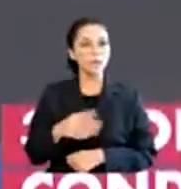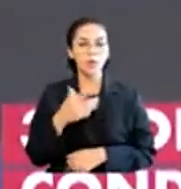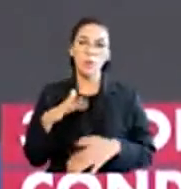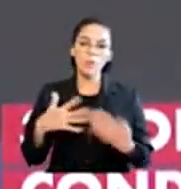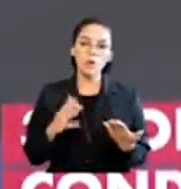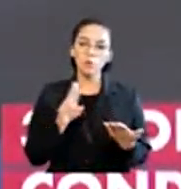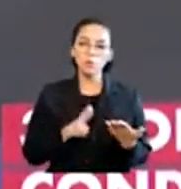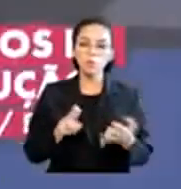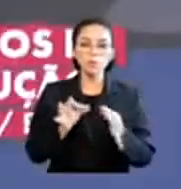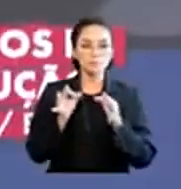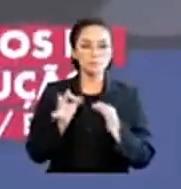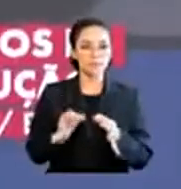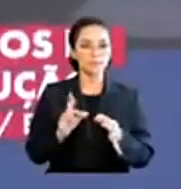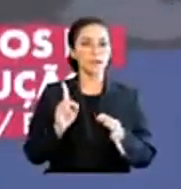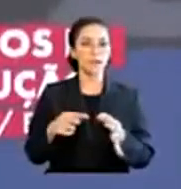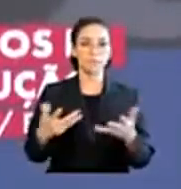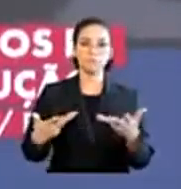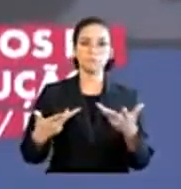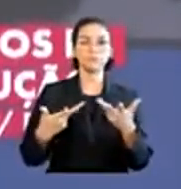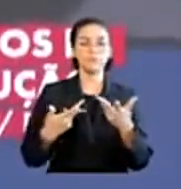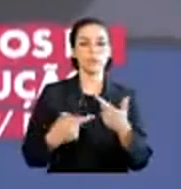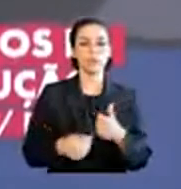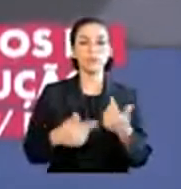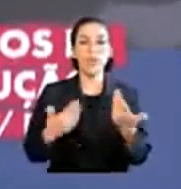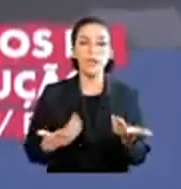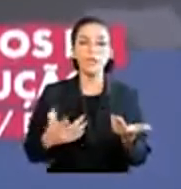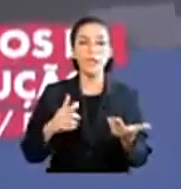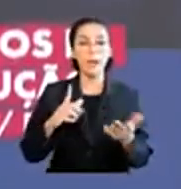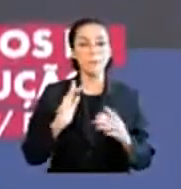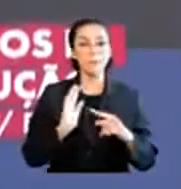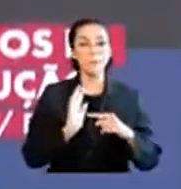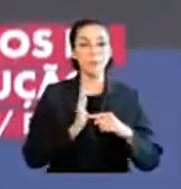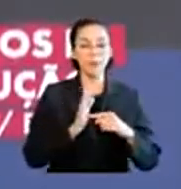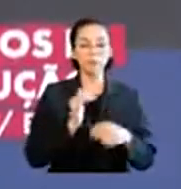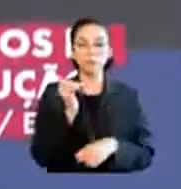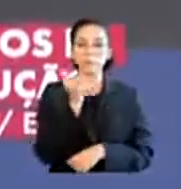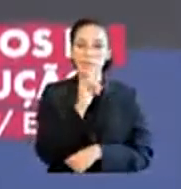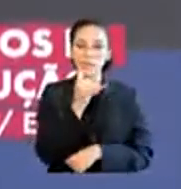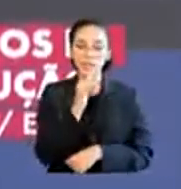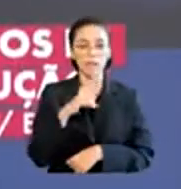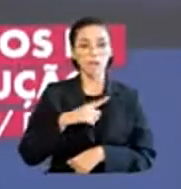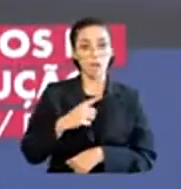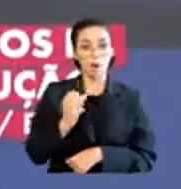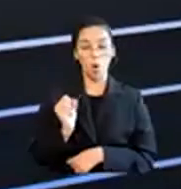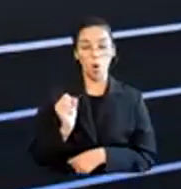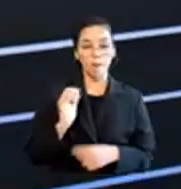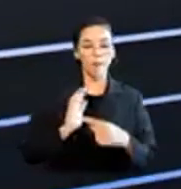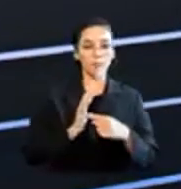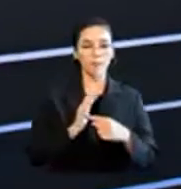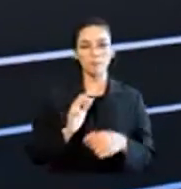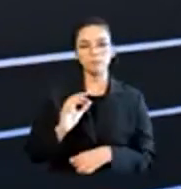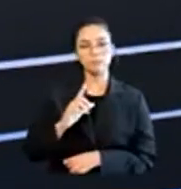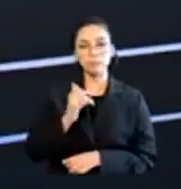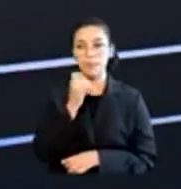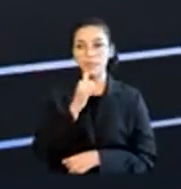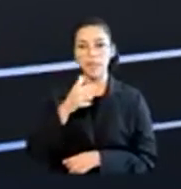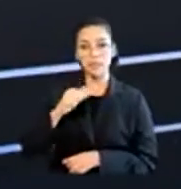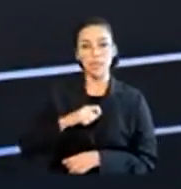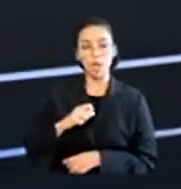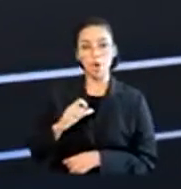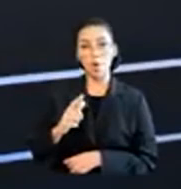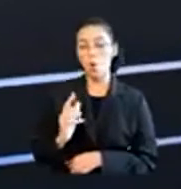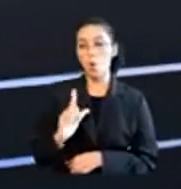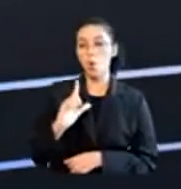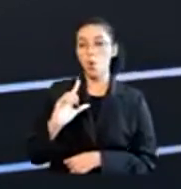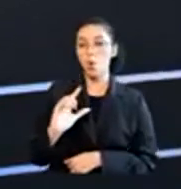autonomia excelente. E ainda, essa bateria tem 8 anos, ou 160 mil quilômetros de garantia. Para finalizar, eu quero dizer a